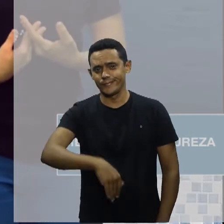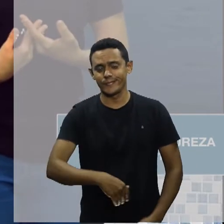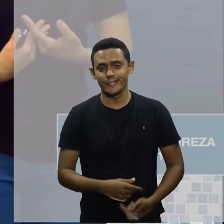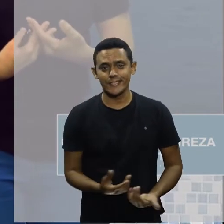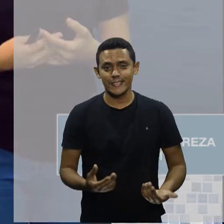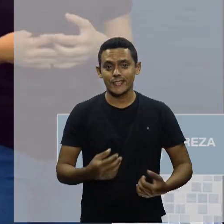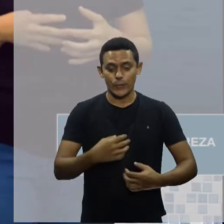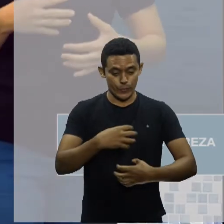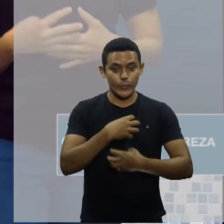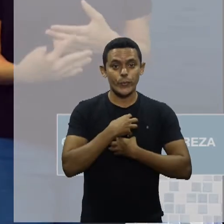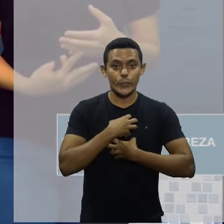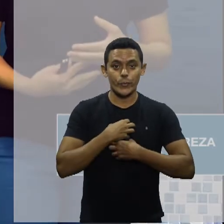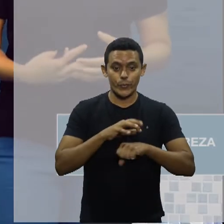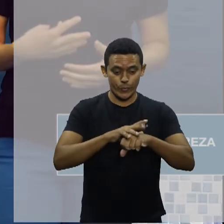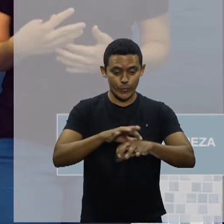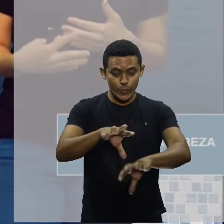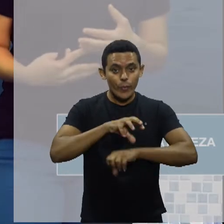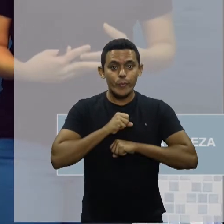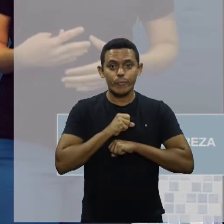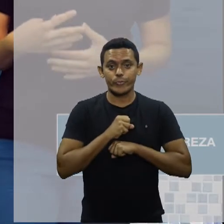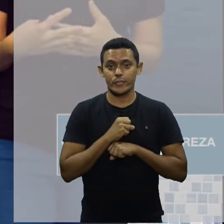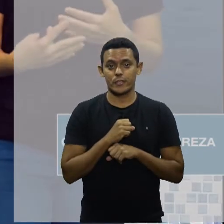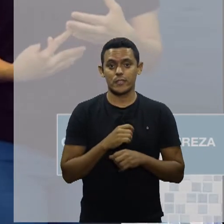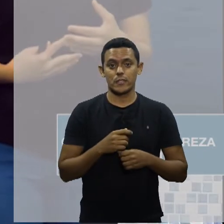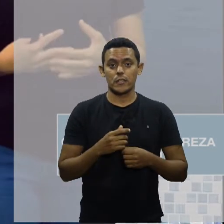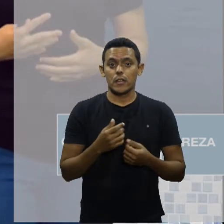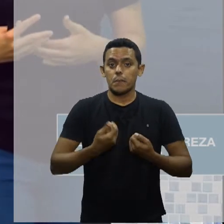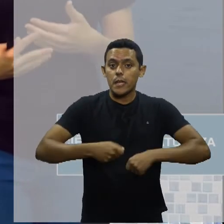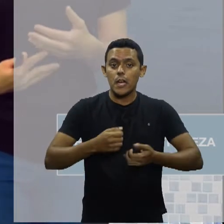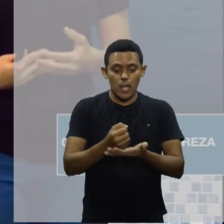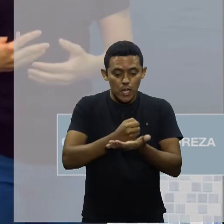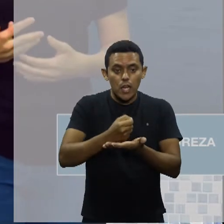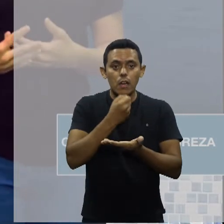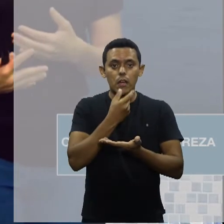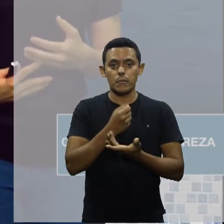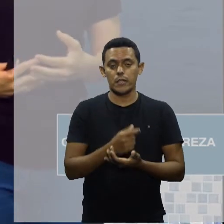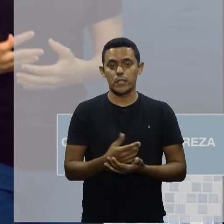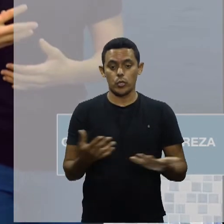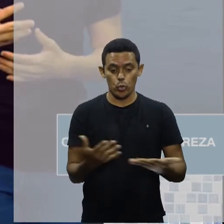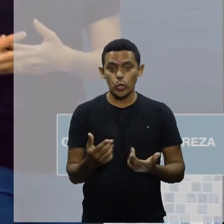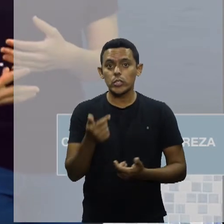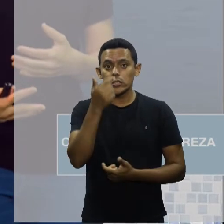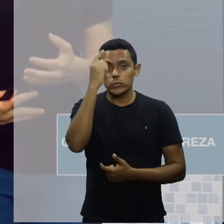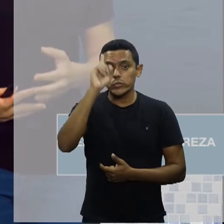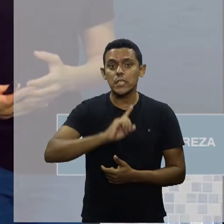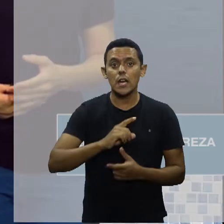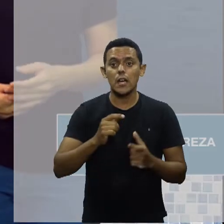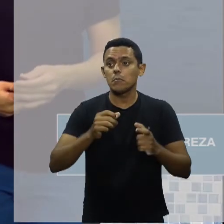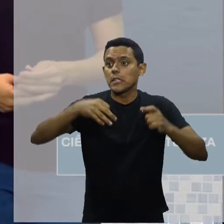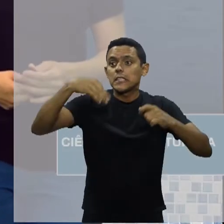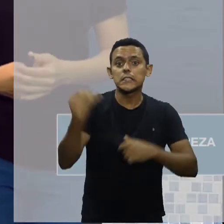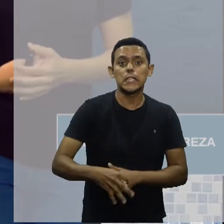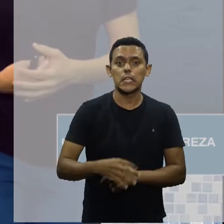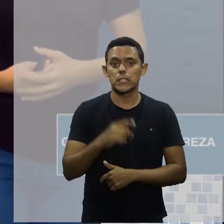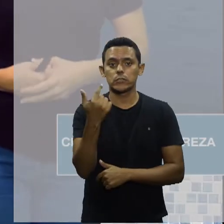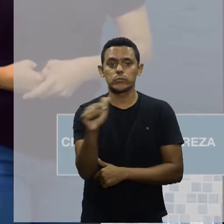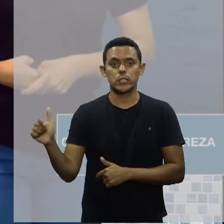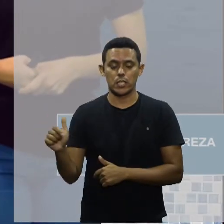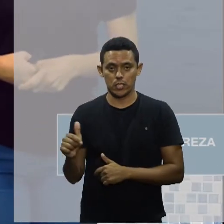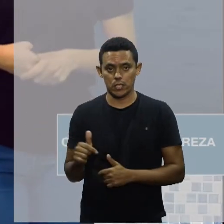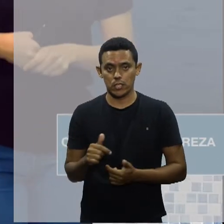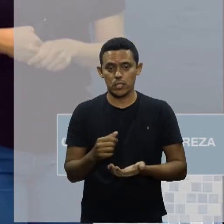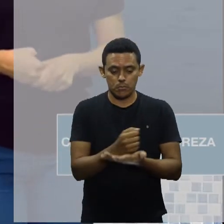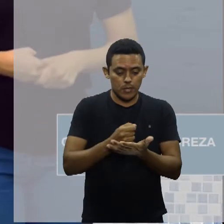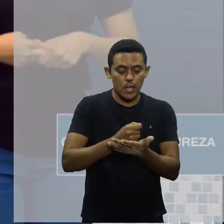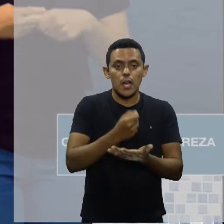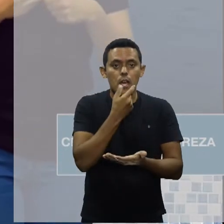nosso corpo. A ciência tem trabalhado, tem estudado para procurar um medicamento que seja realmente eficaz, mas não tem